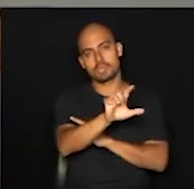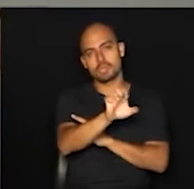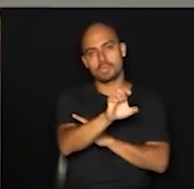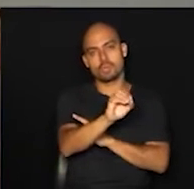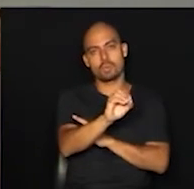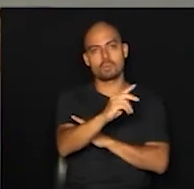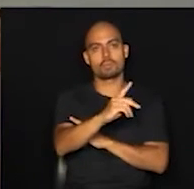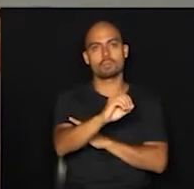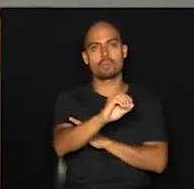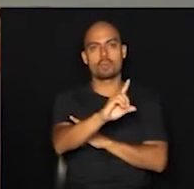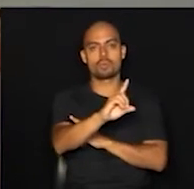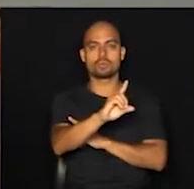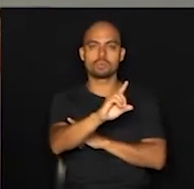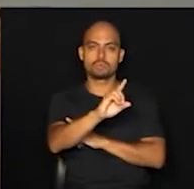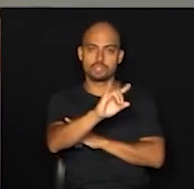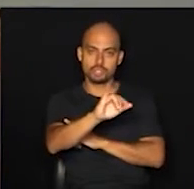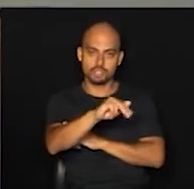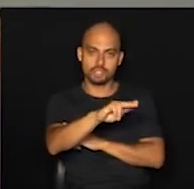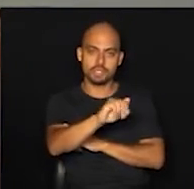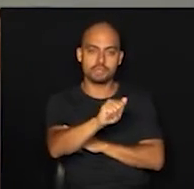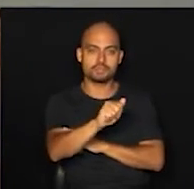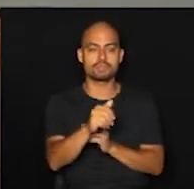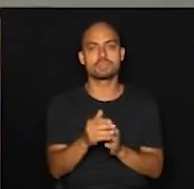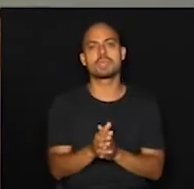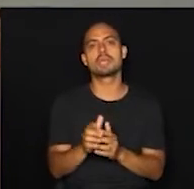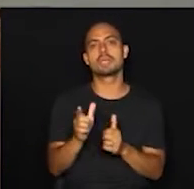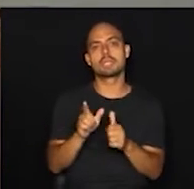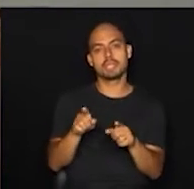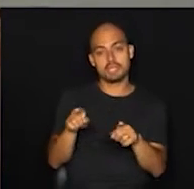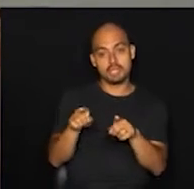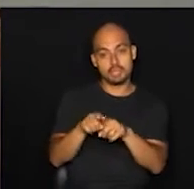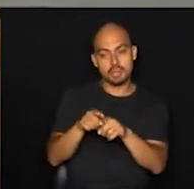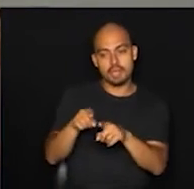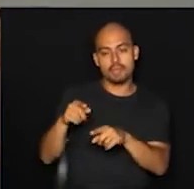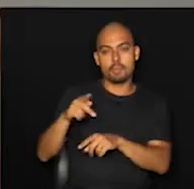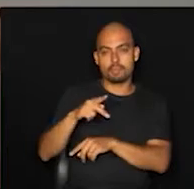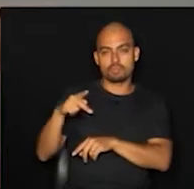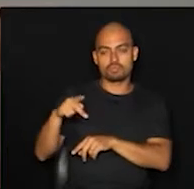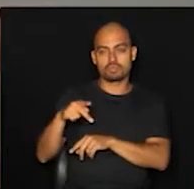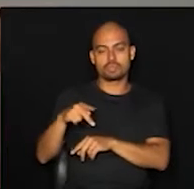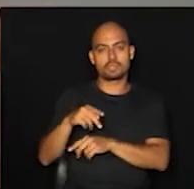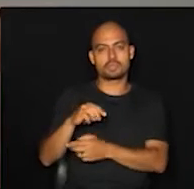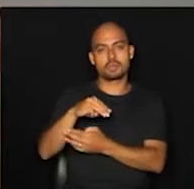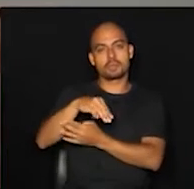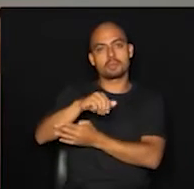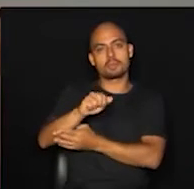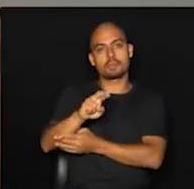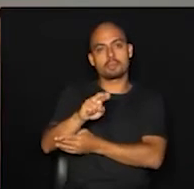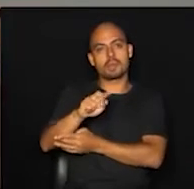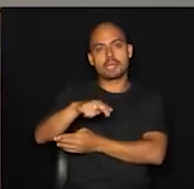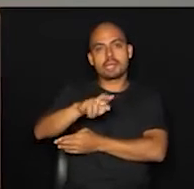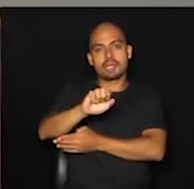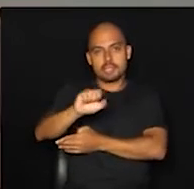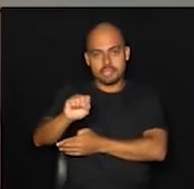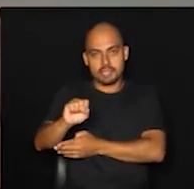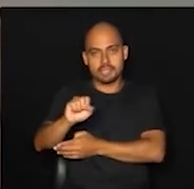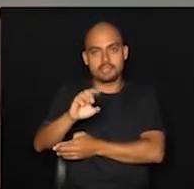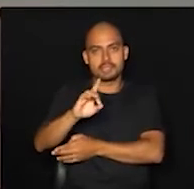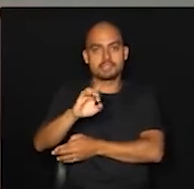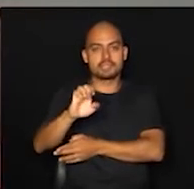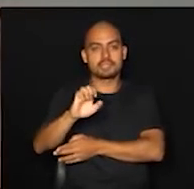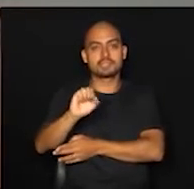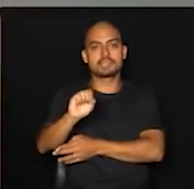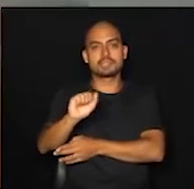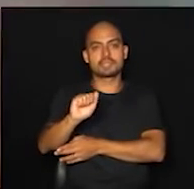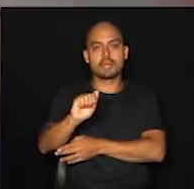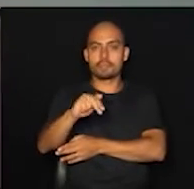Teresa. Então, Dona Isabel foi aluna, por exemplo, do Marquês de Sapucaí, que para nós, lá no Rio, é o nome de uma rua, uma avenida,